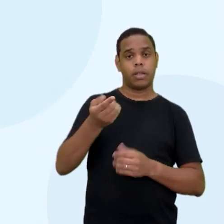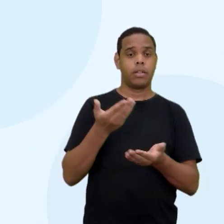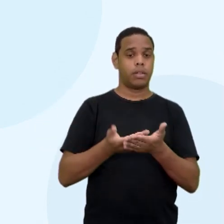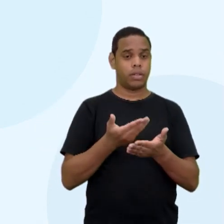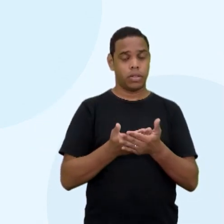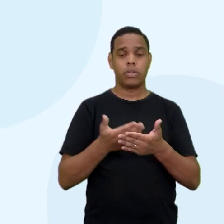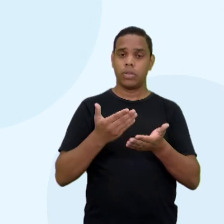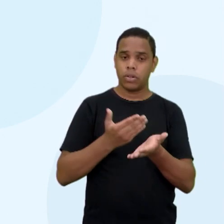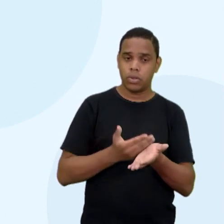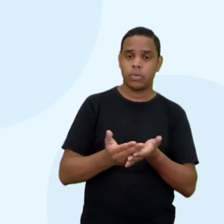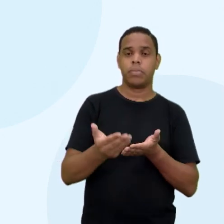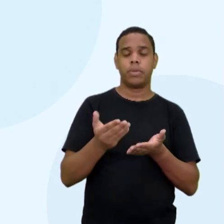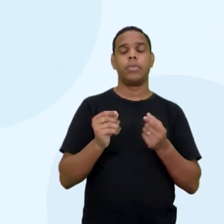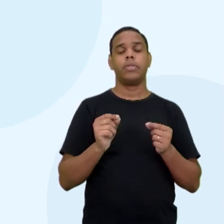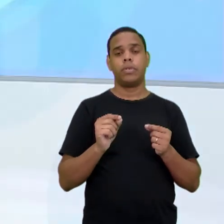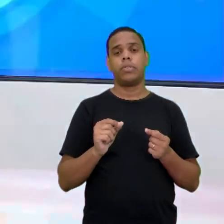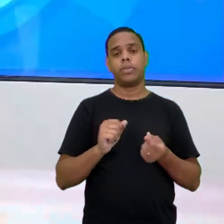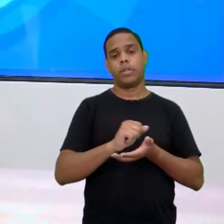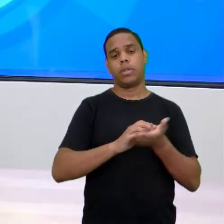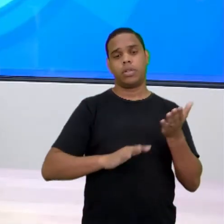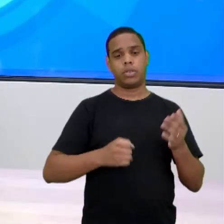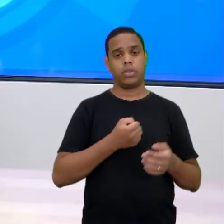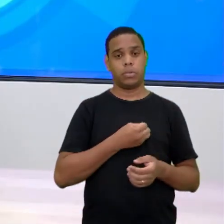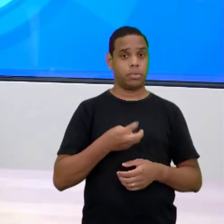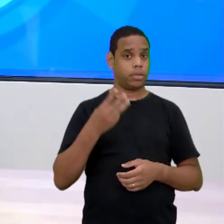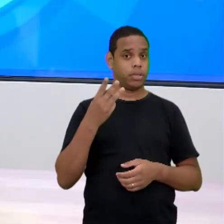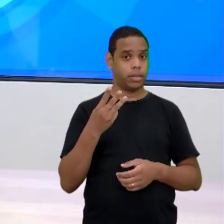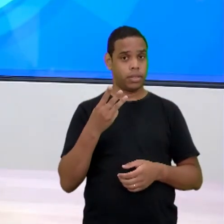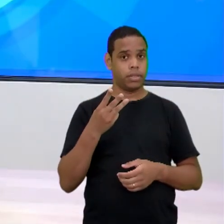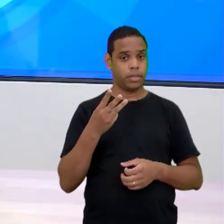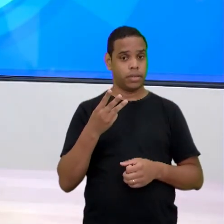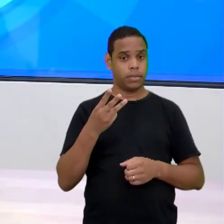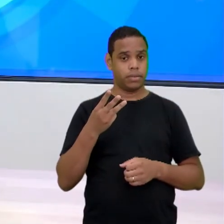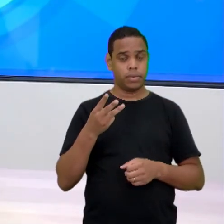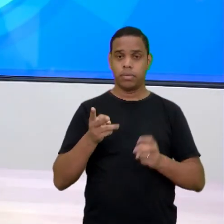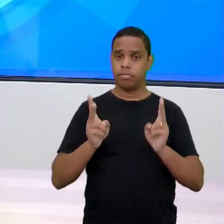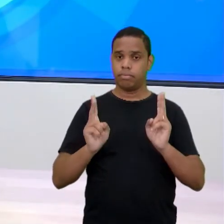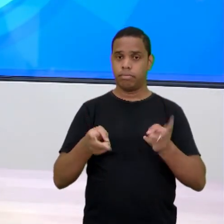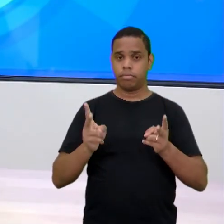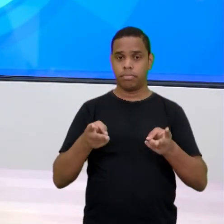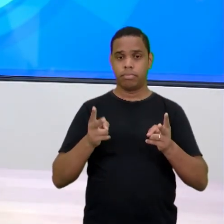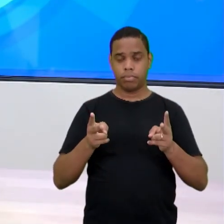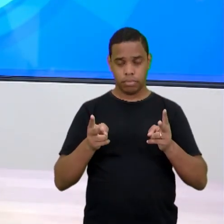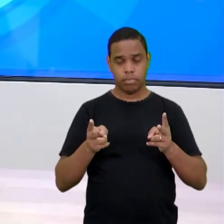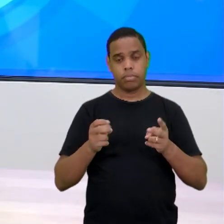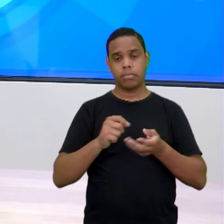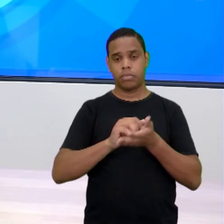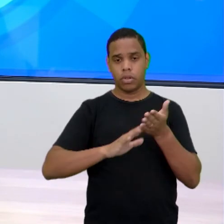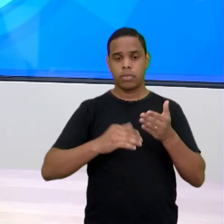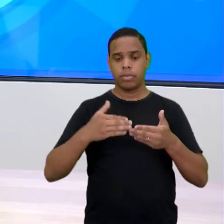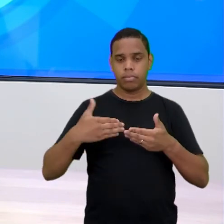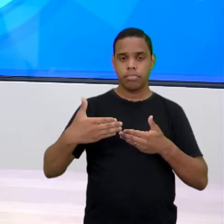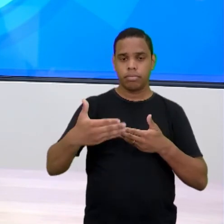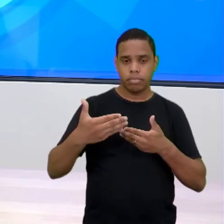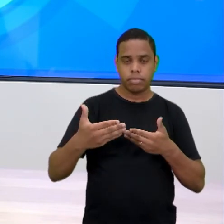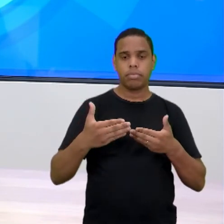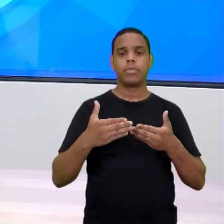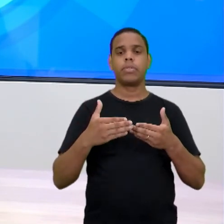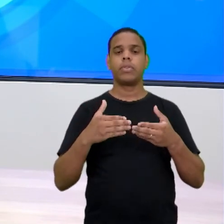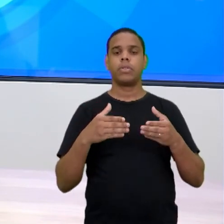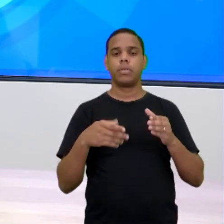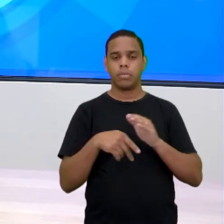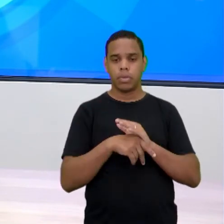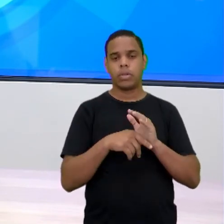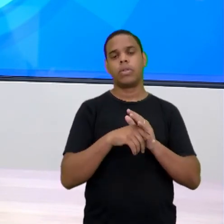vamos iniciar a atividade 3, né, para dar continuidade às atividades aí deste componente